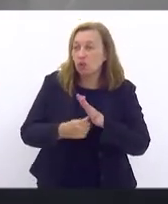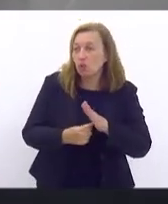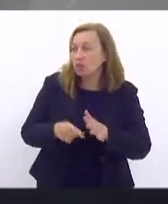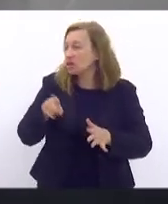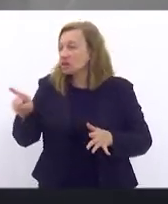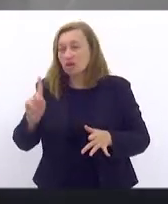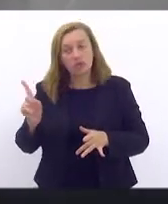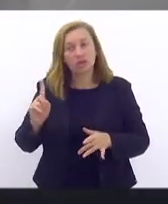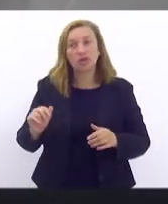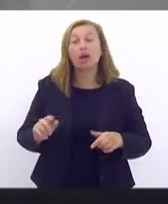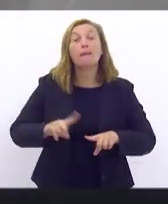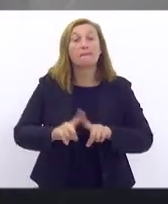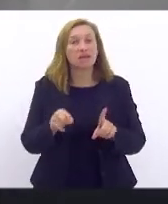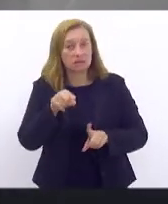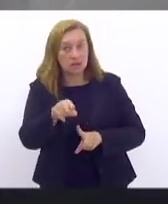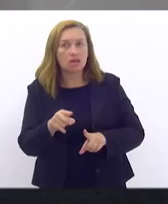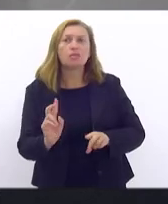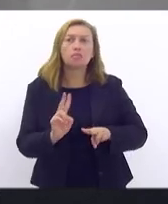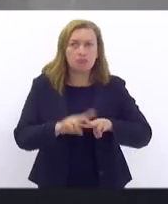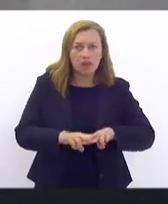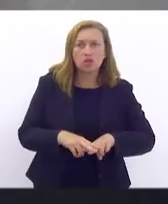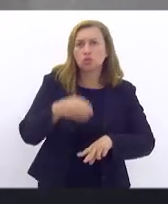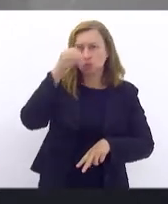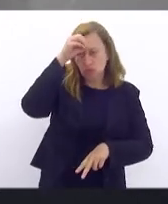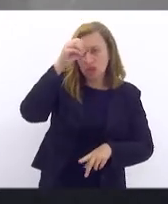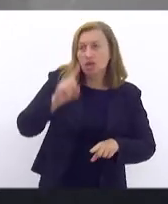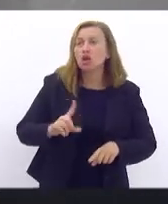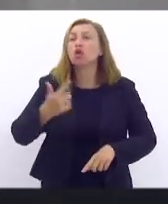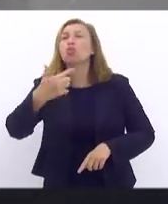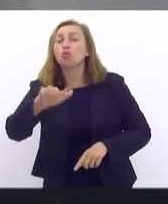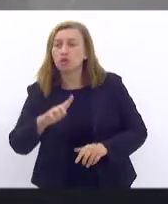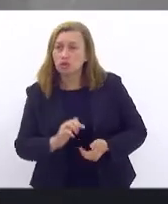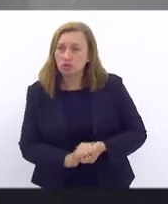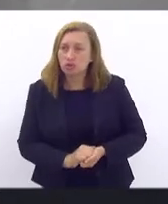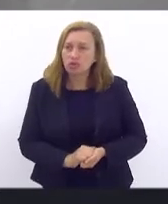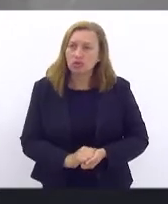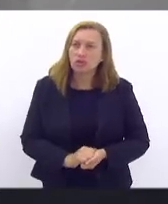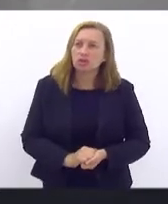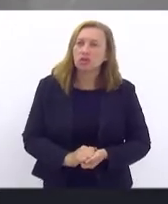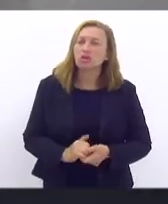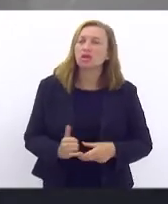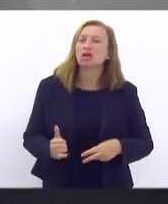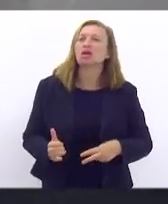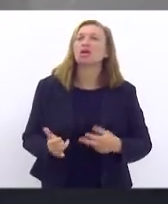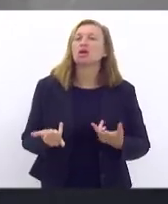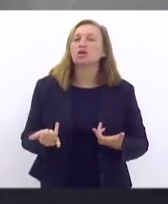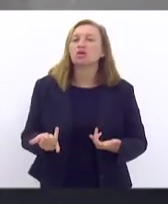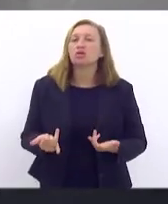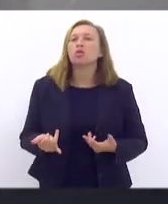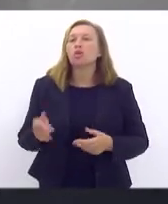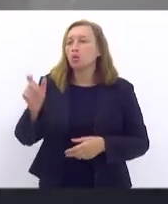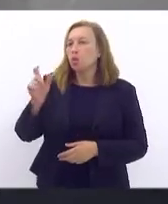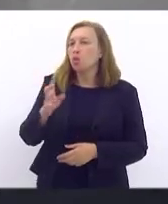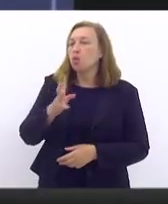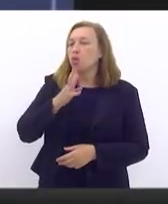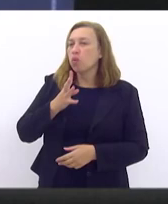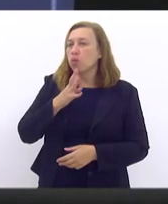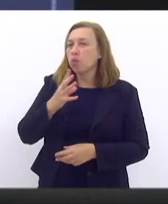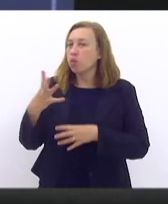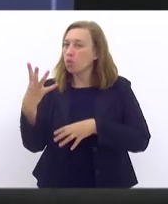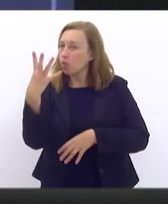ele. Mas ele ficou preso. E o outro? A vítima do crime o reconheceu por